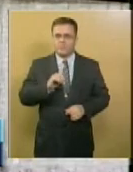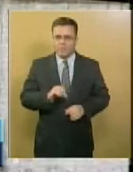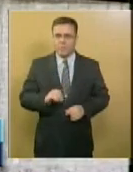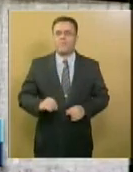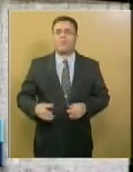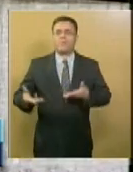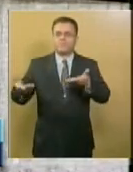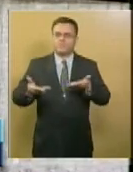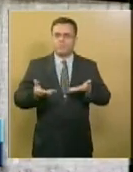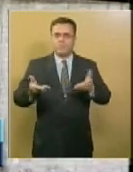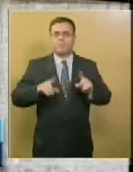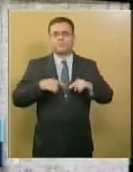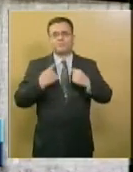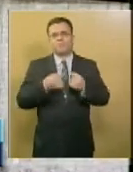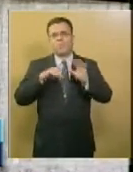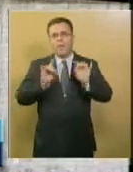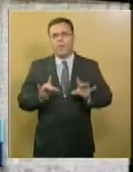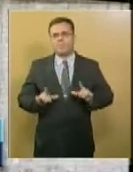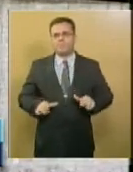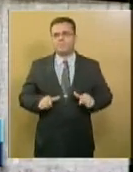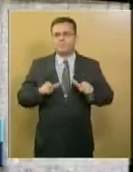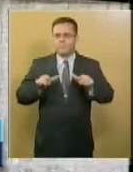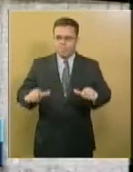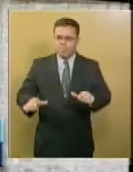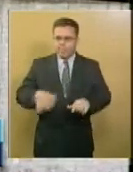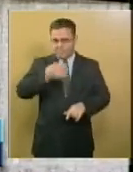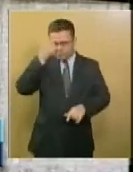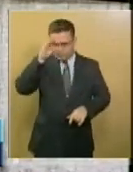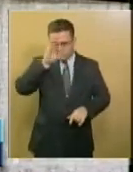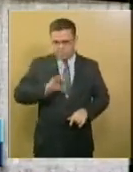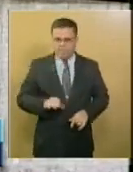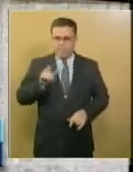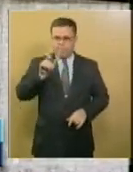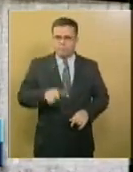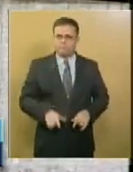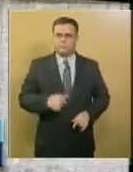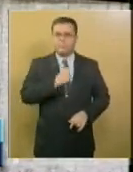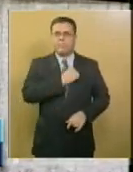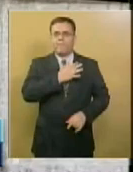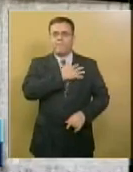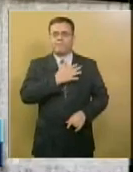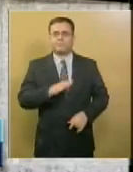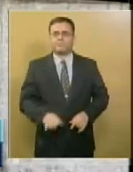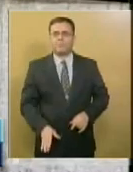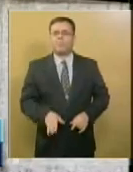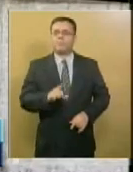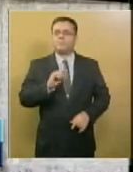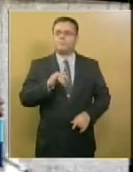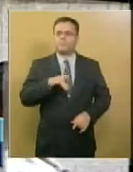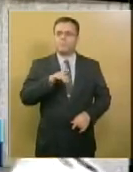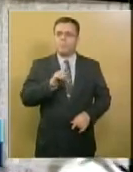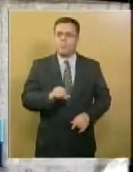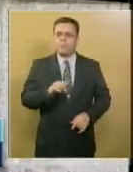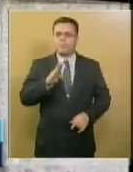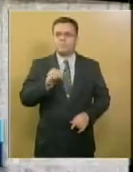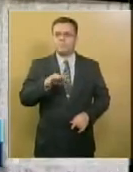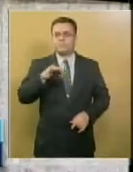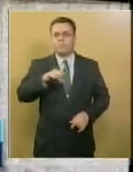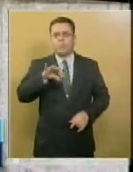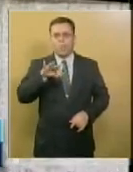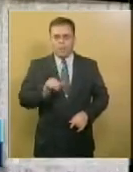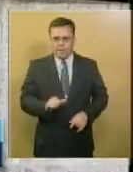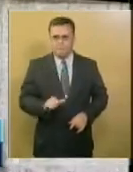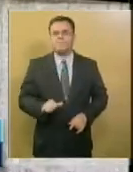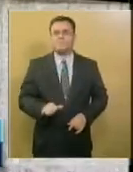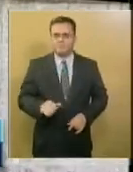a honra de convidar para uma sessão especial de entrega de título cidadão sergipano ao capitão de fragata João Batista Barbosa,